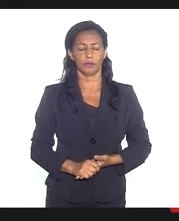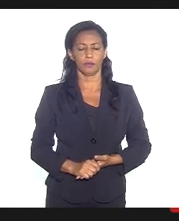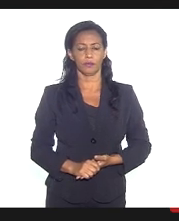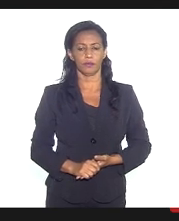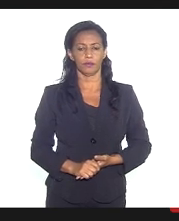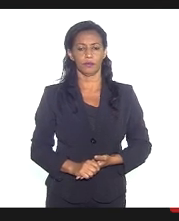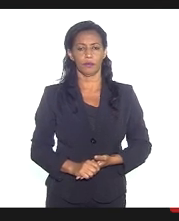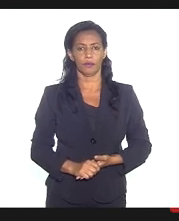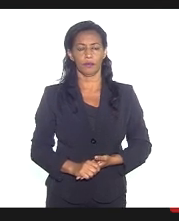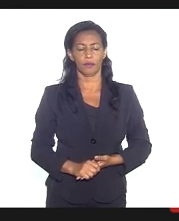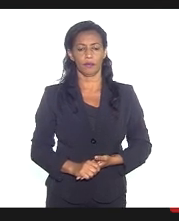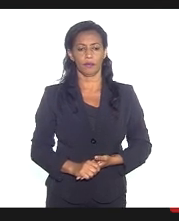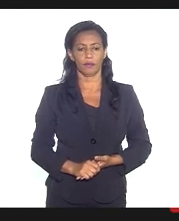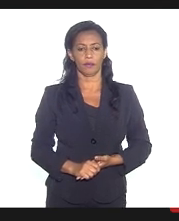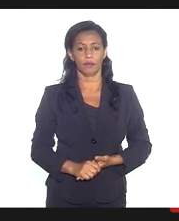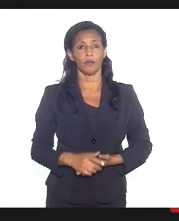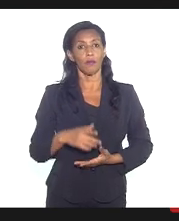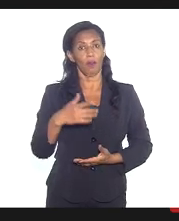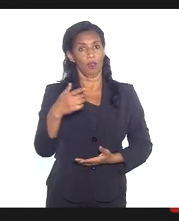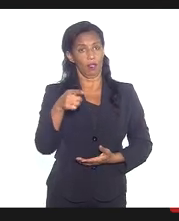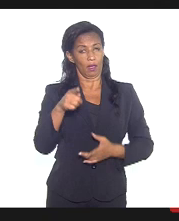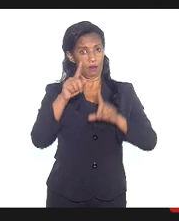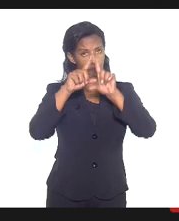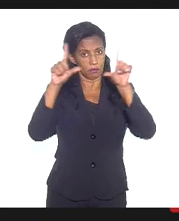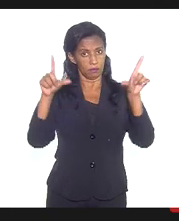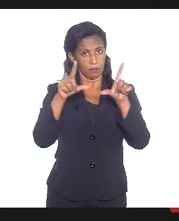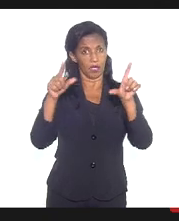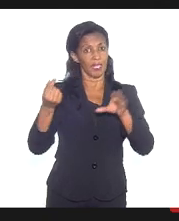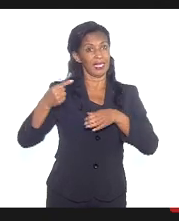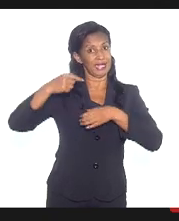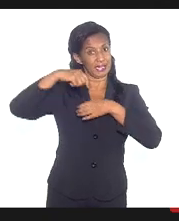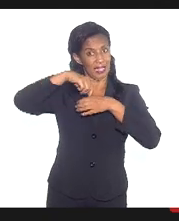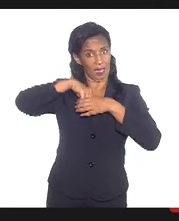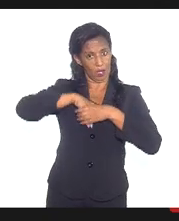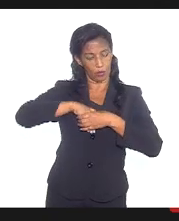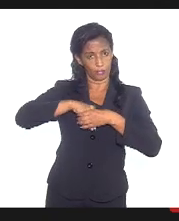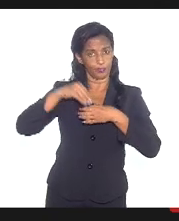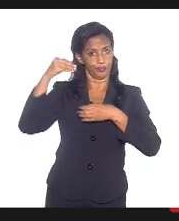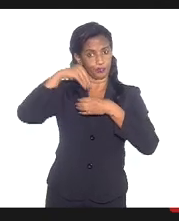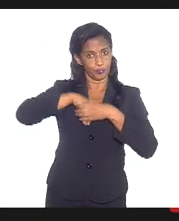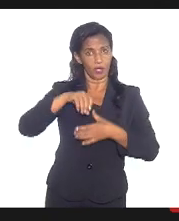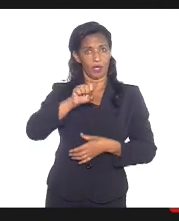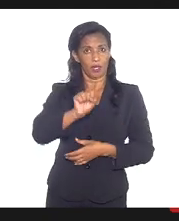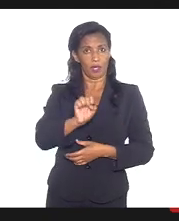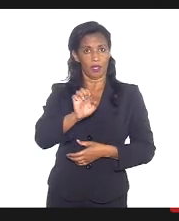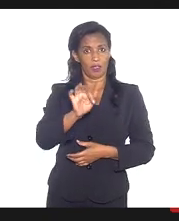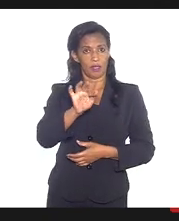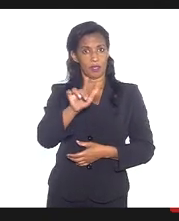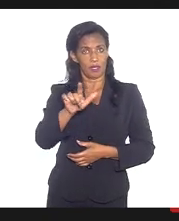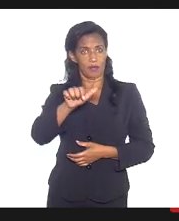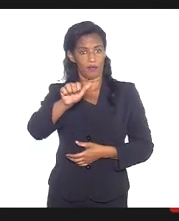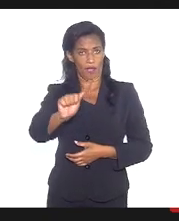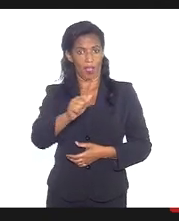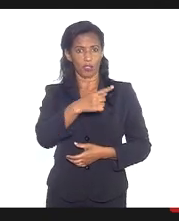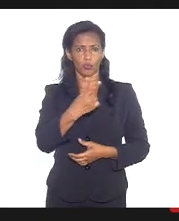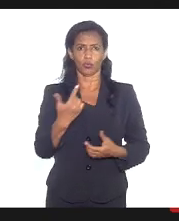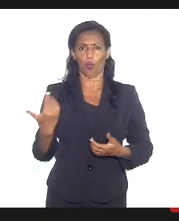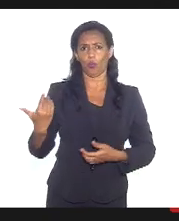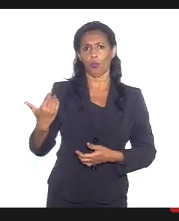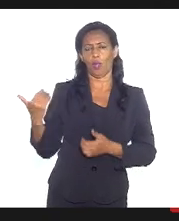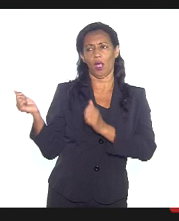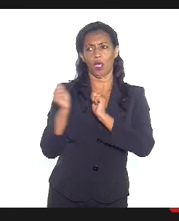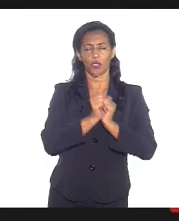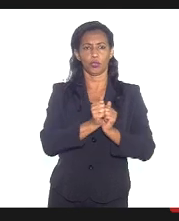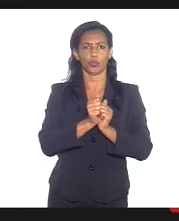Bom, aqui também, internamente, tá, dentro da Cefaz, através da orientação do Nelson, do Celino,